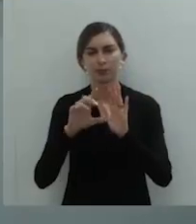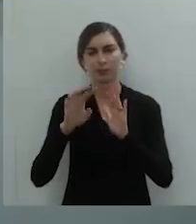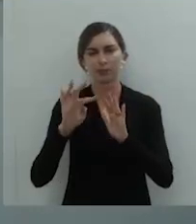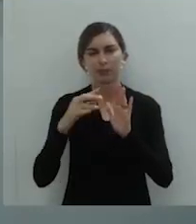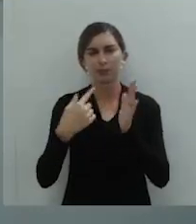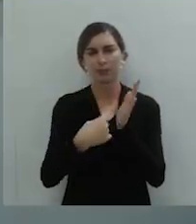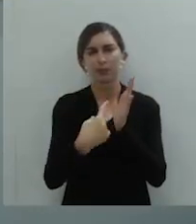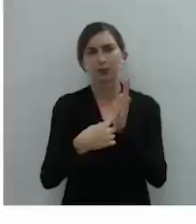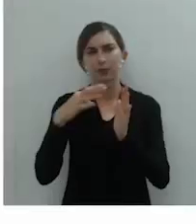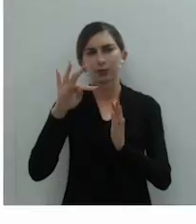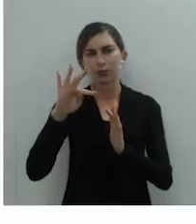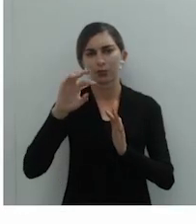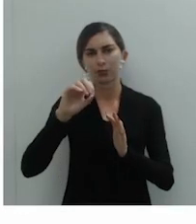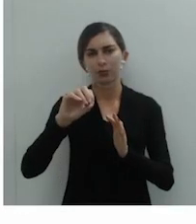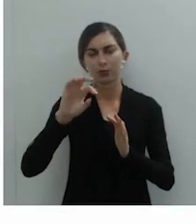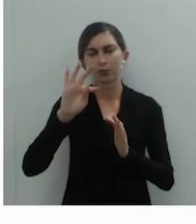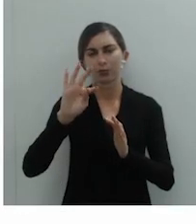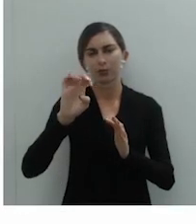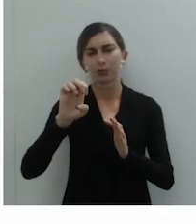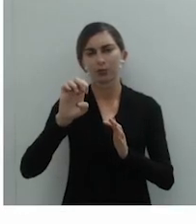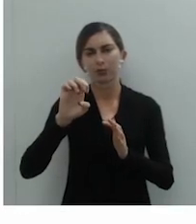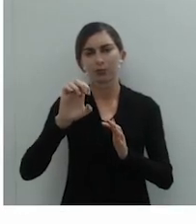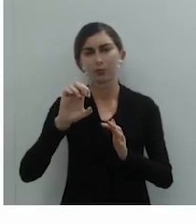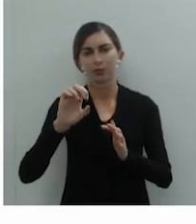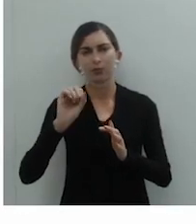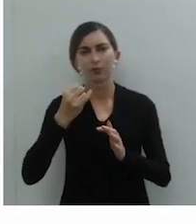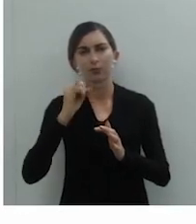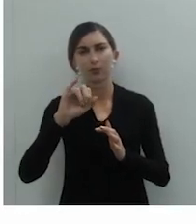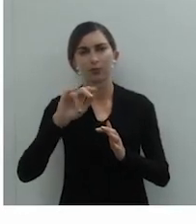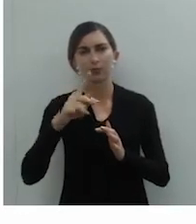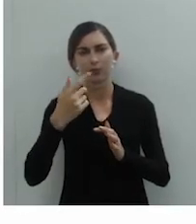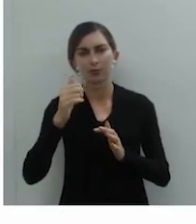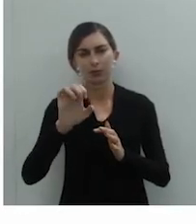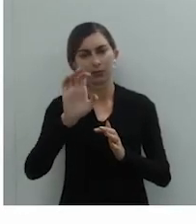Tordesilhas. Vejam,